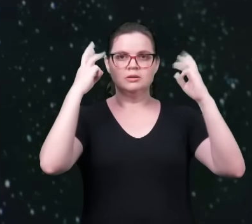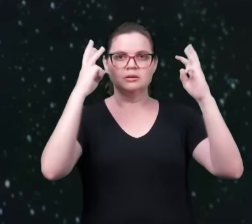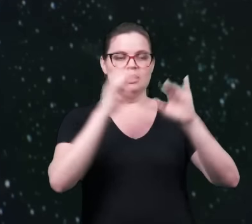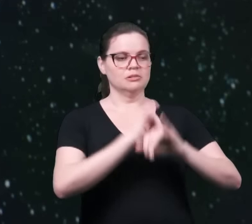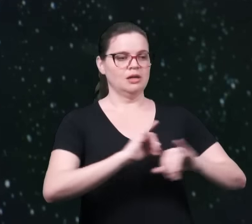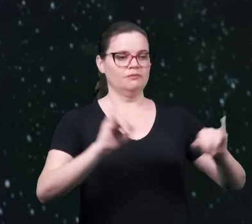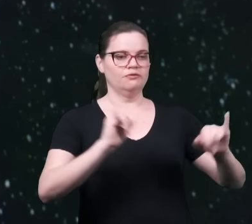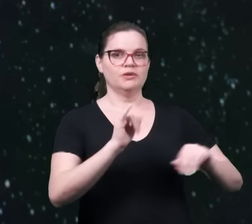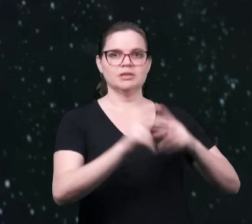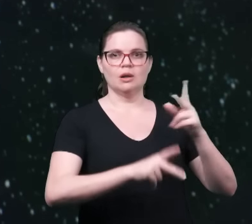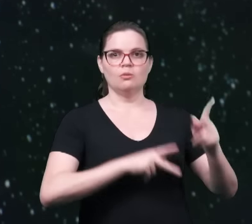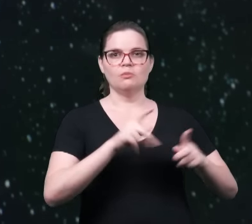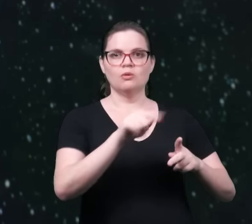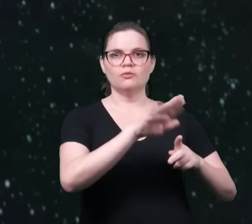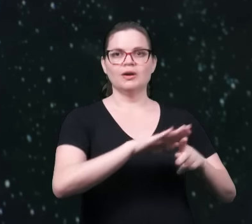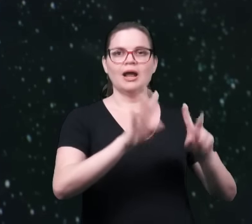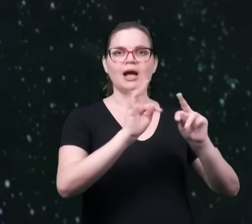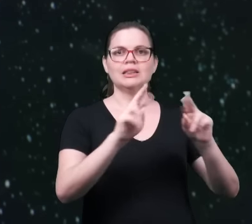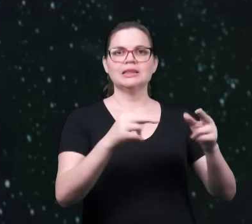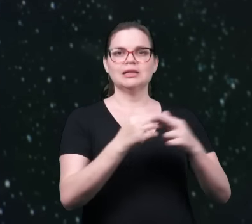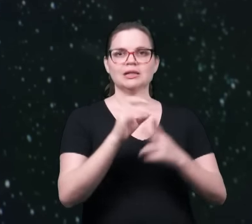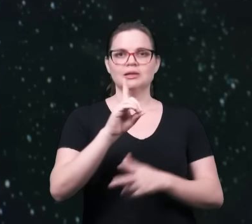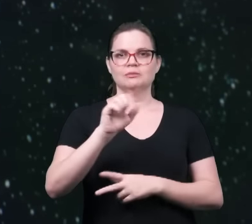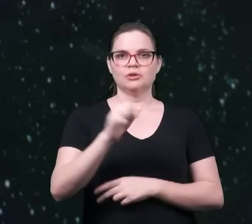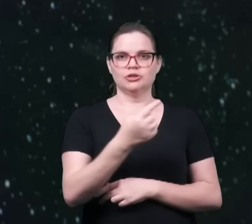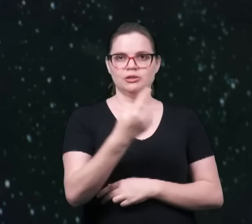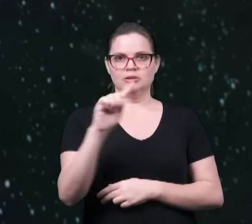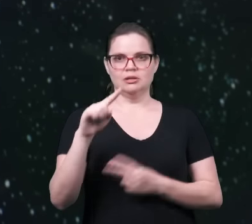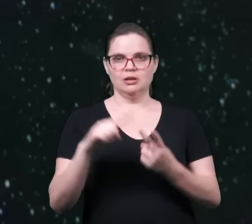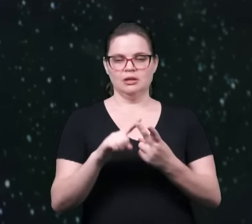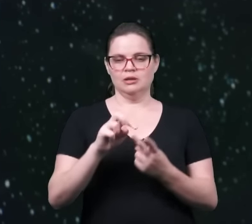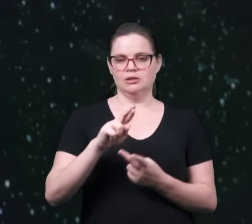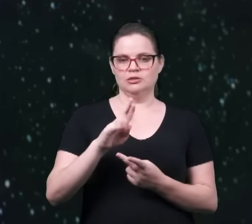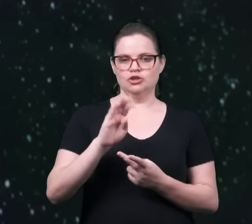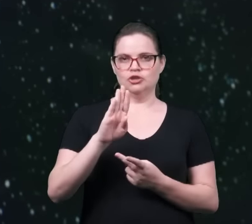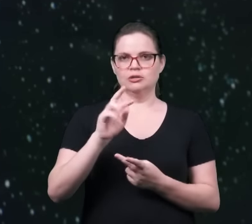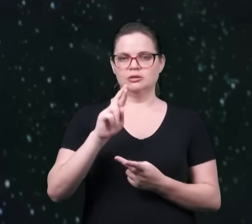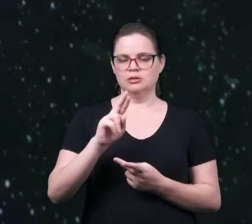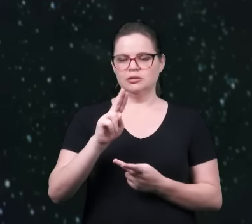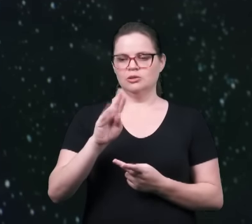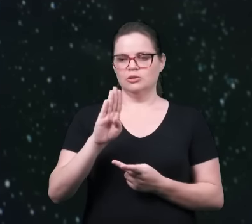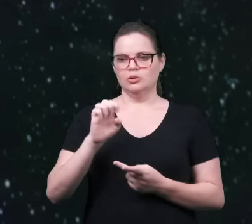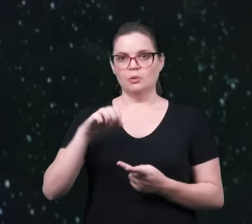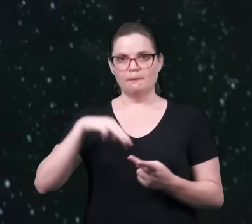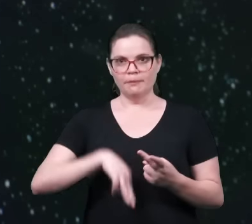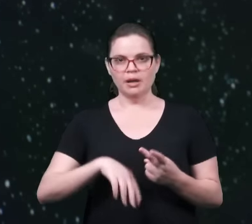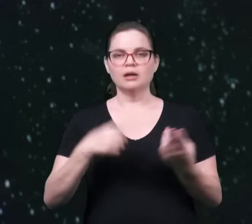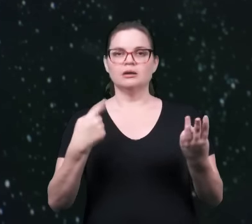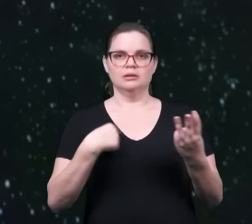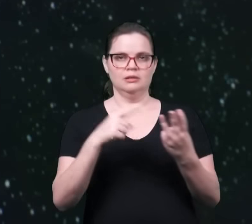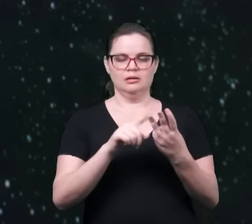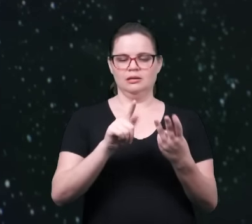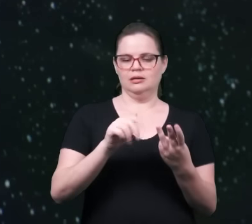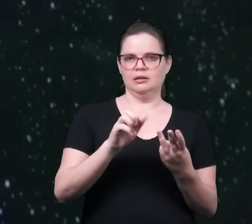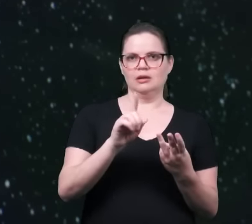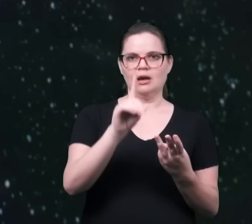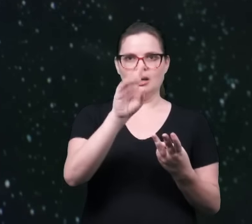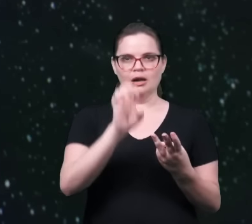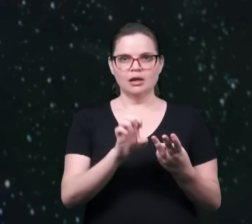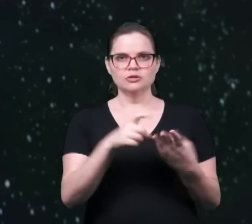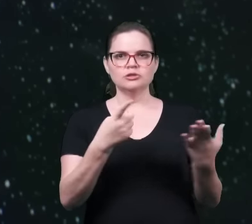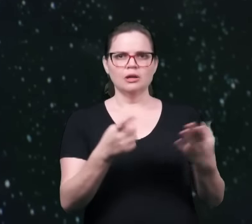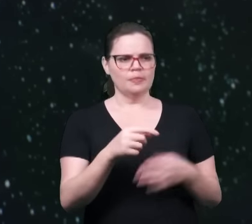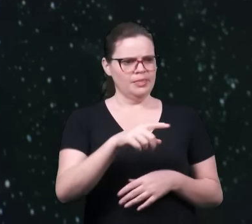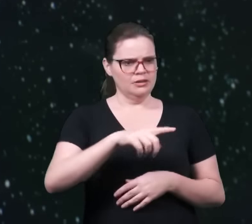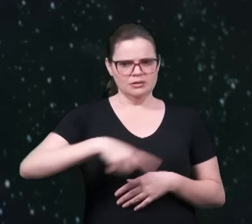a tribo de Dan ali, e de Ruben, de Gade, ele diz assim: irão vossos irmãos a peleja e vós ficareis aqui?